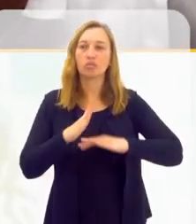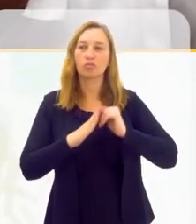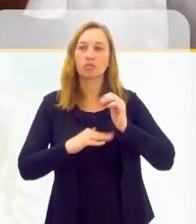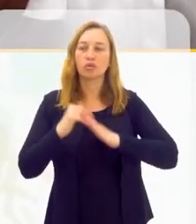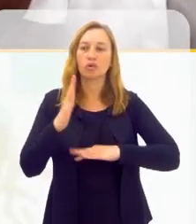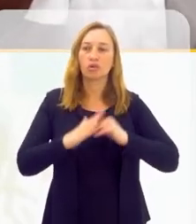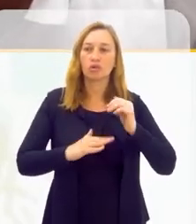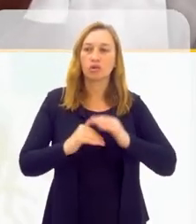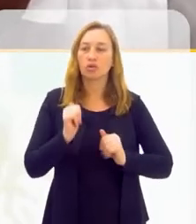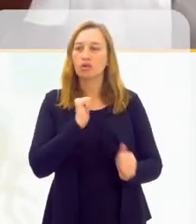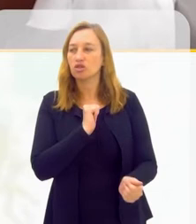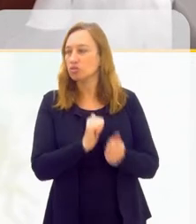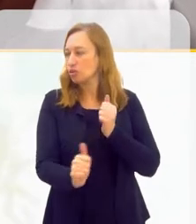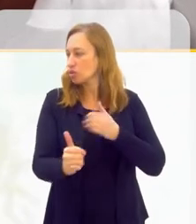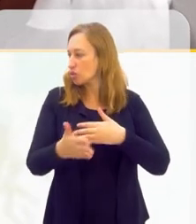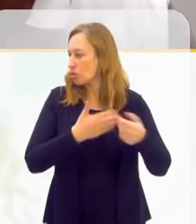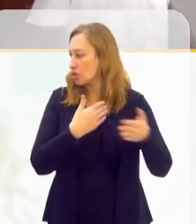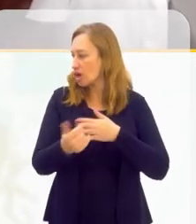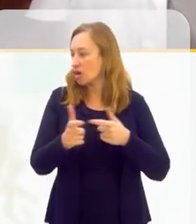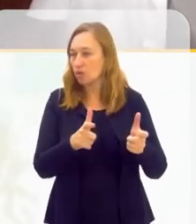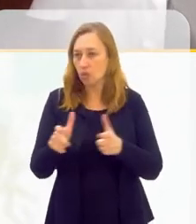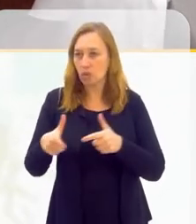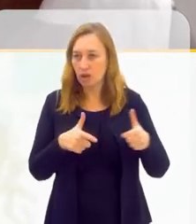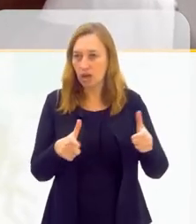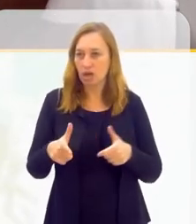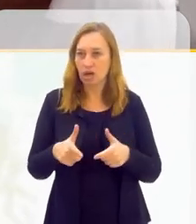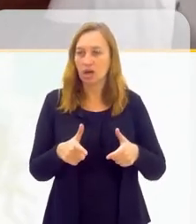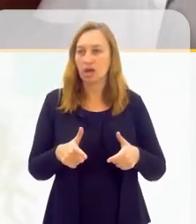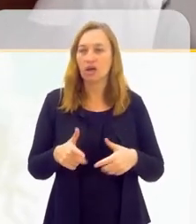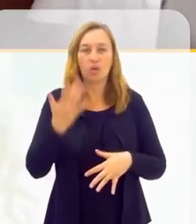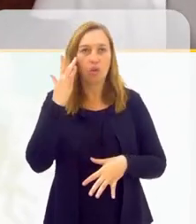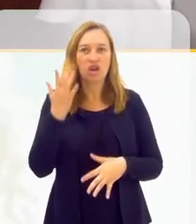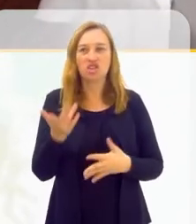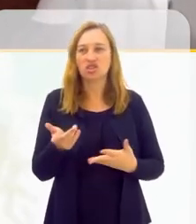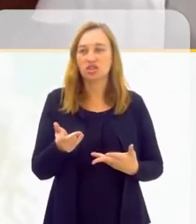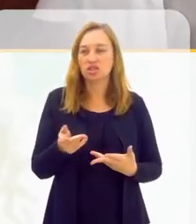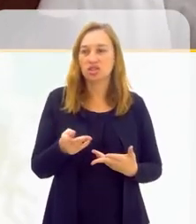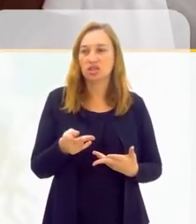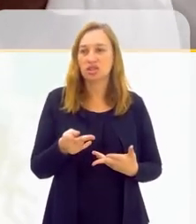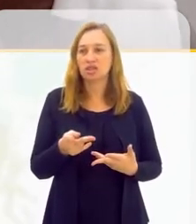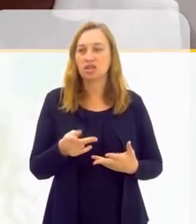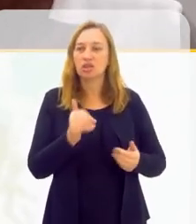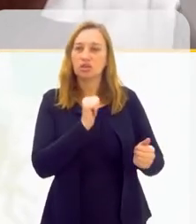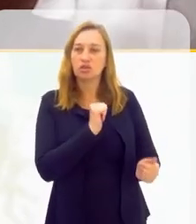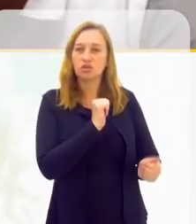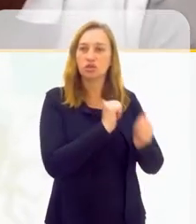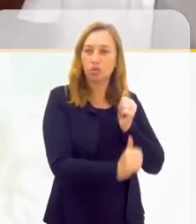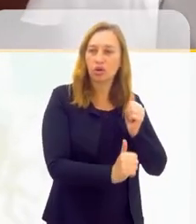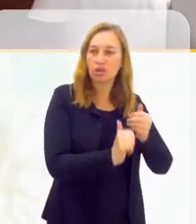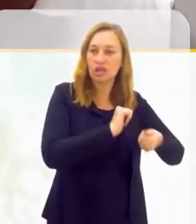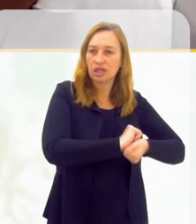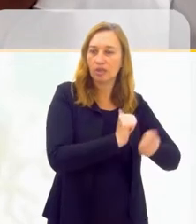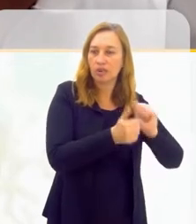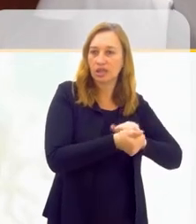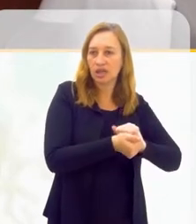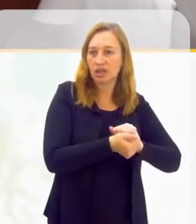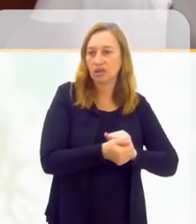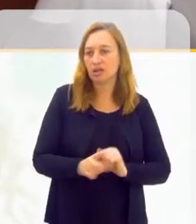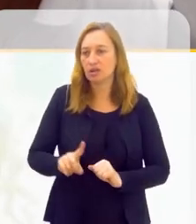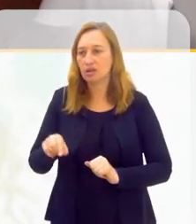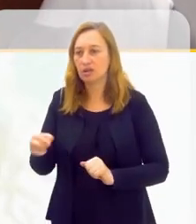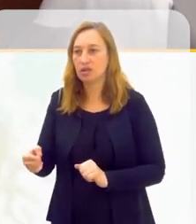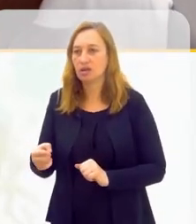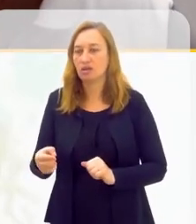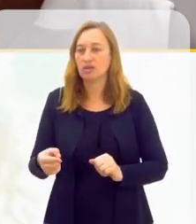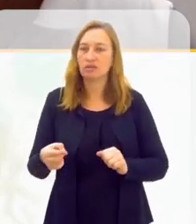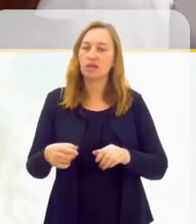o profissional do desporto, onde quer que ele esteja, e eu acho que esta separação entre o desporto adaptado e o resto vai ter